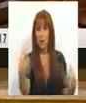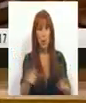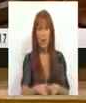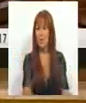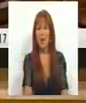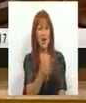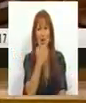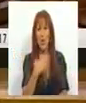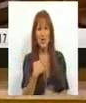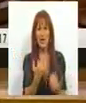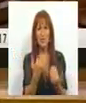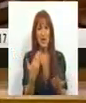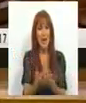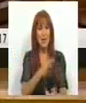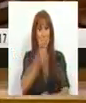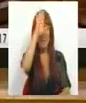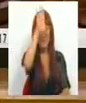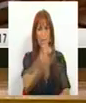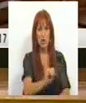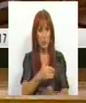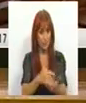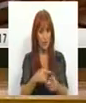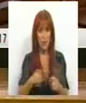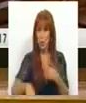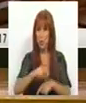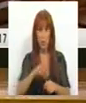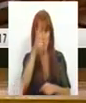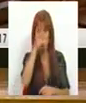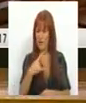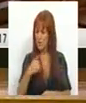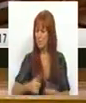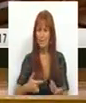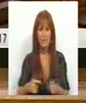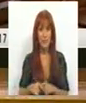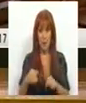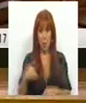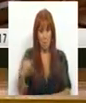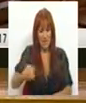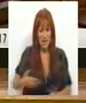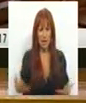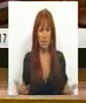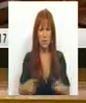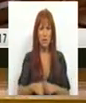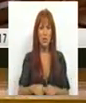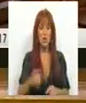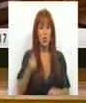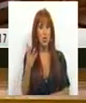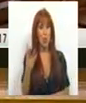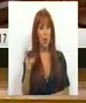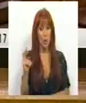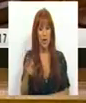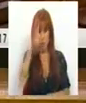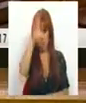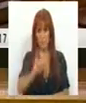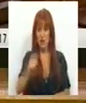o maior gosto em informar o Sr. Primeiro-Ministro de que todos os governos a que presidi, e nos 4 anos